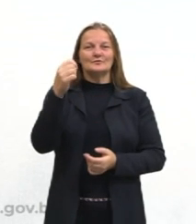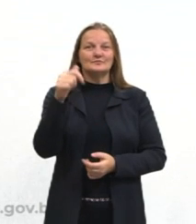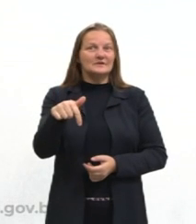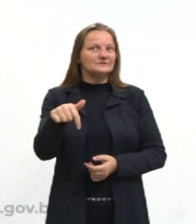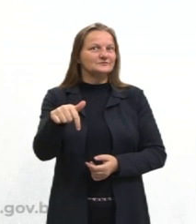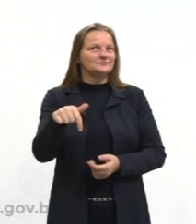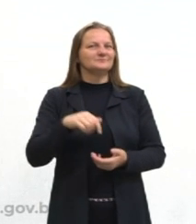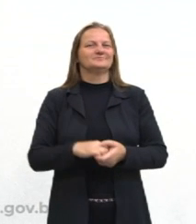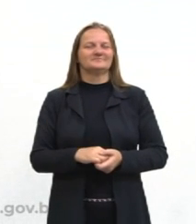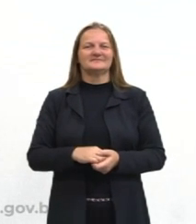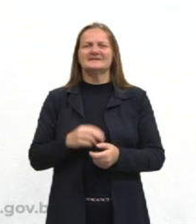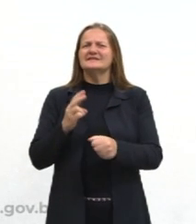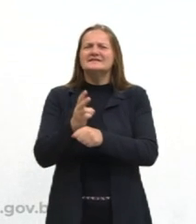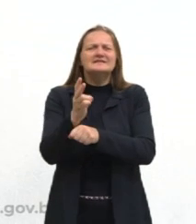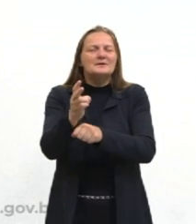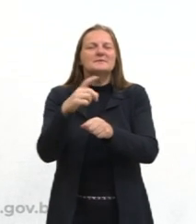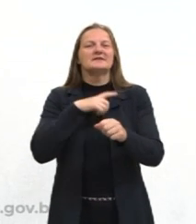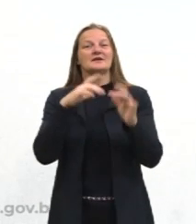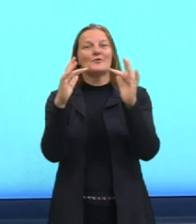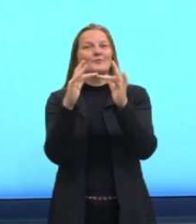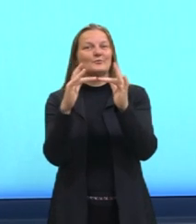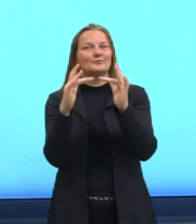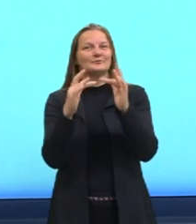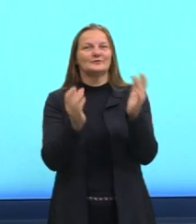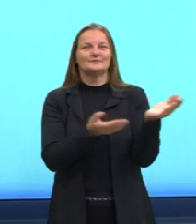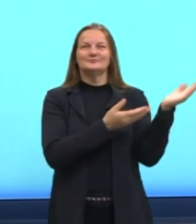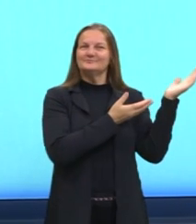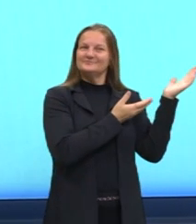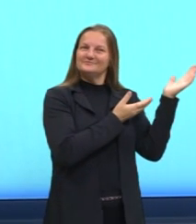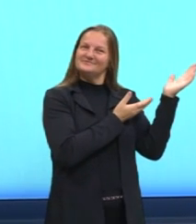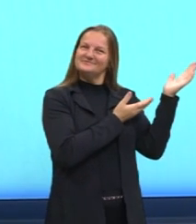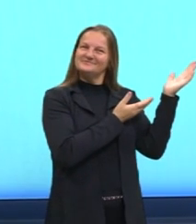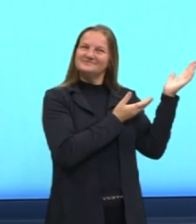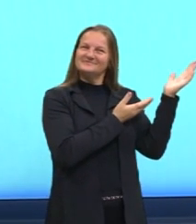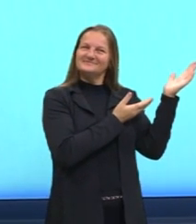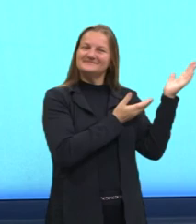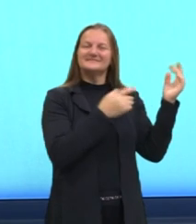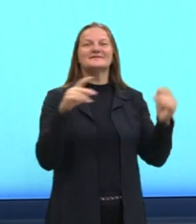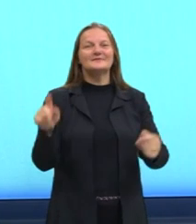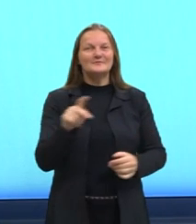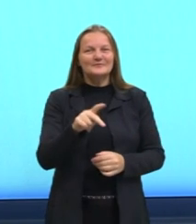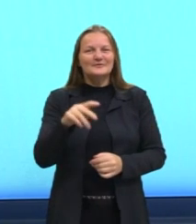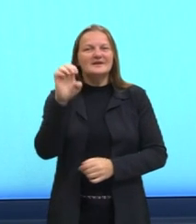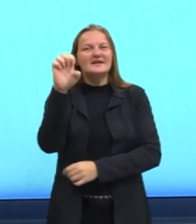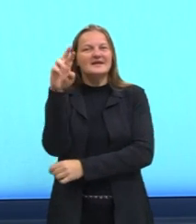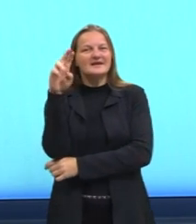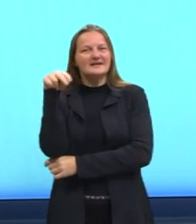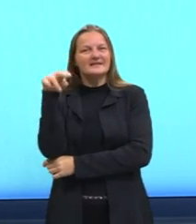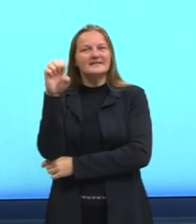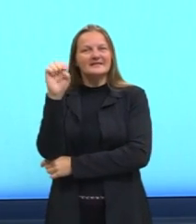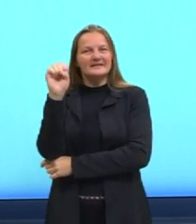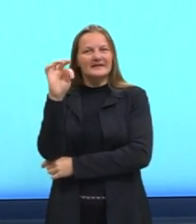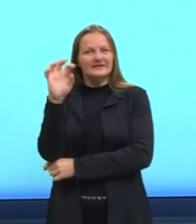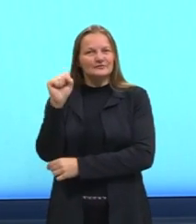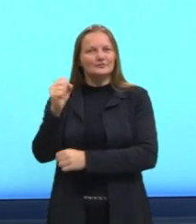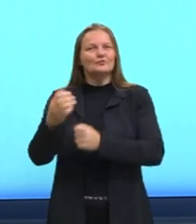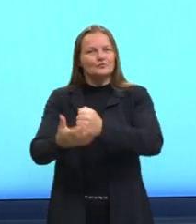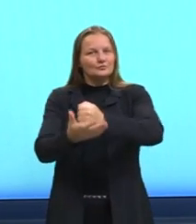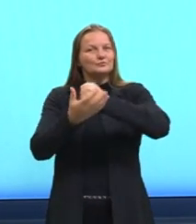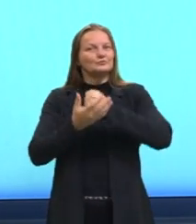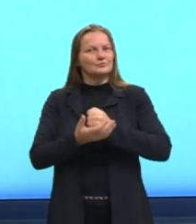e aqui sempre como tu já sabe tem lá os contatos né gurizada então Professor Ernesto também que o